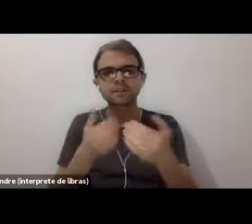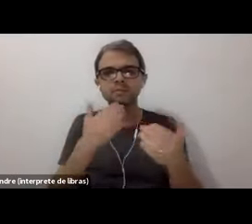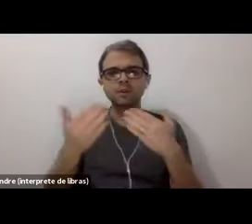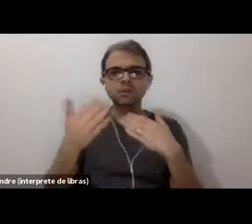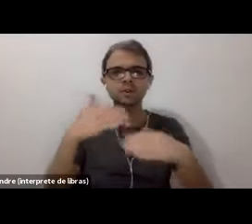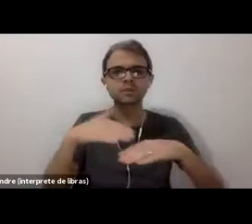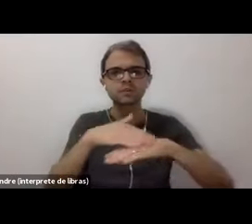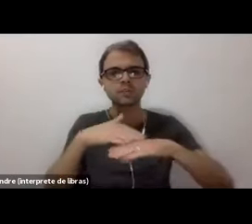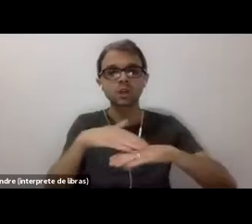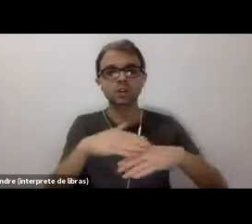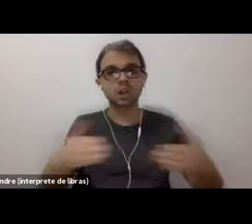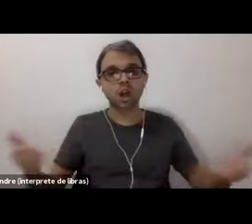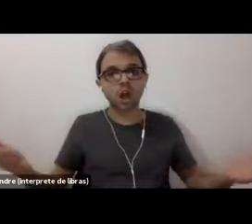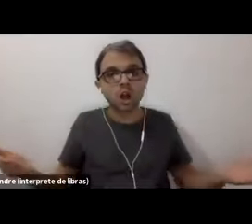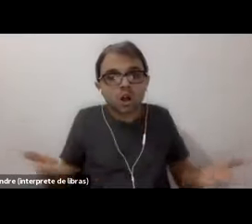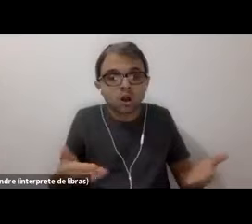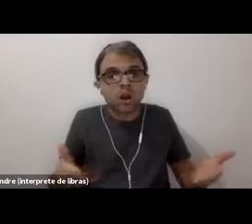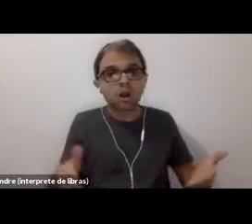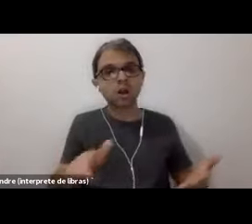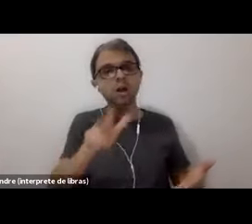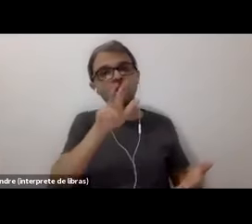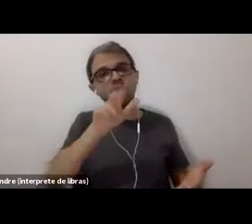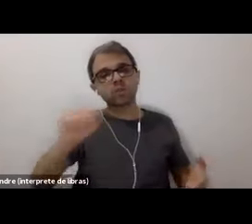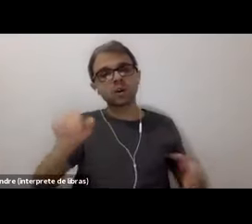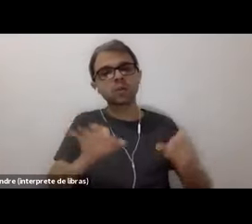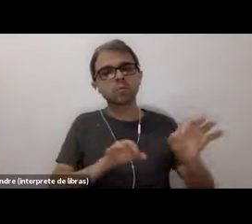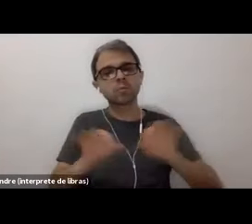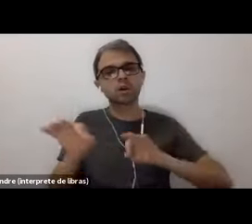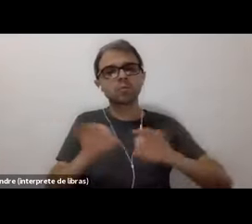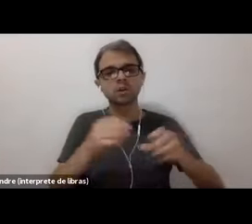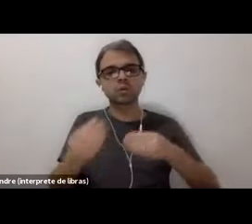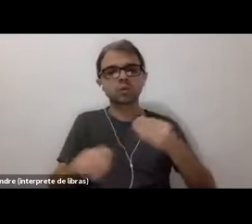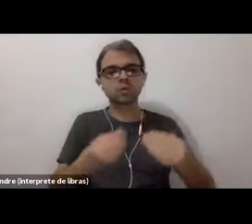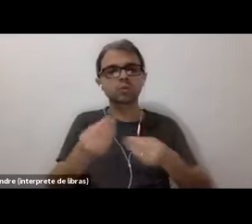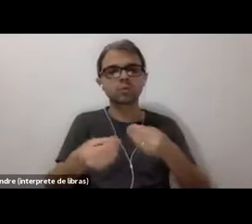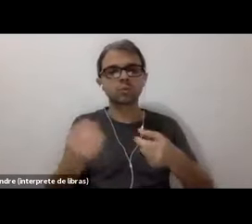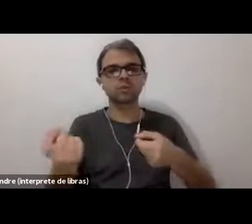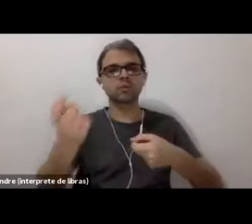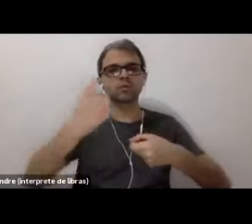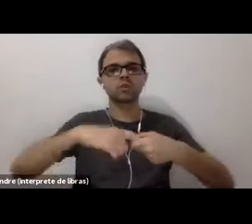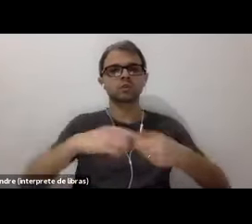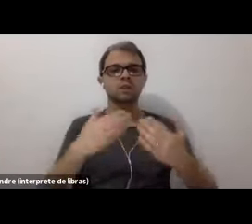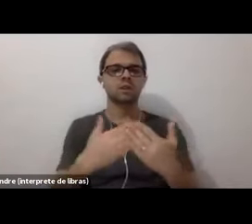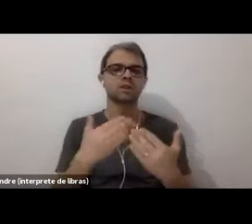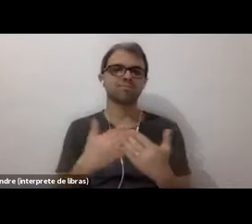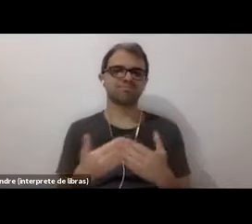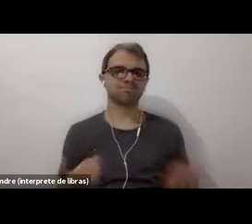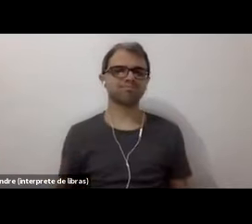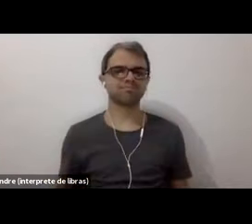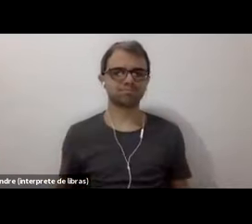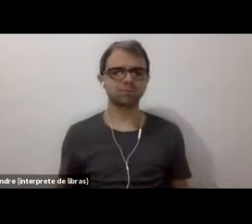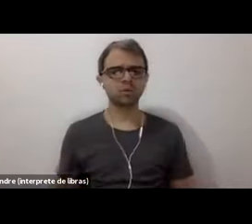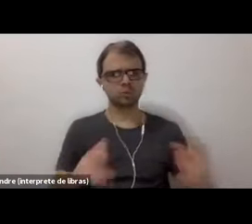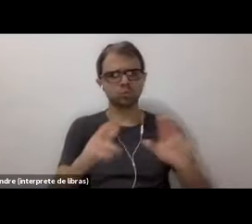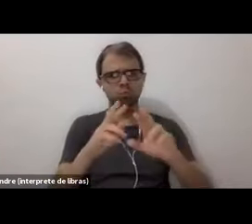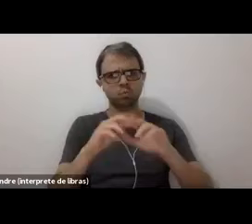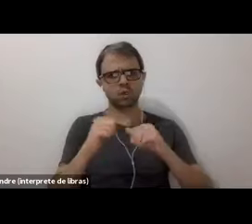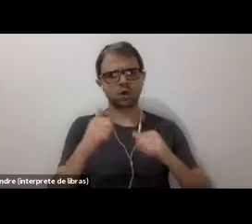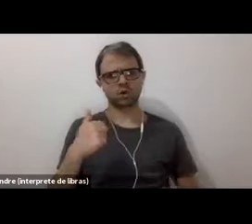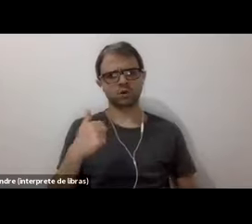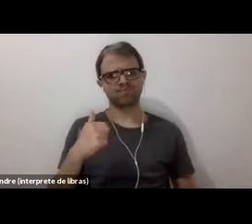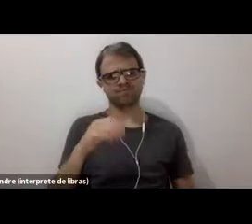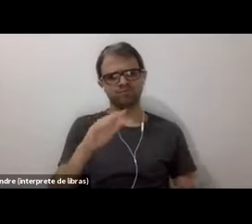agora a gente já está planejando assim as atividades mesmo de retomada, porque a educação infantil principalmente, né? Eu sou diretora de